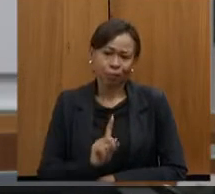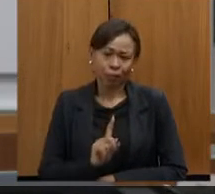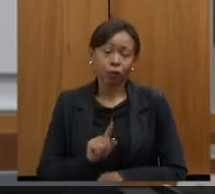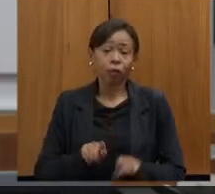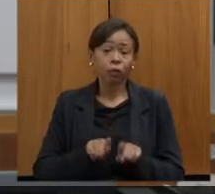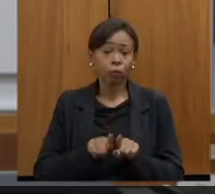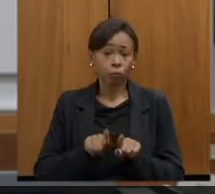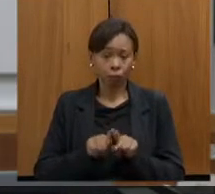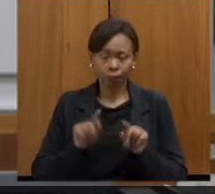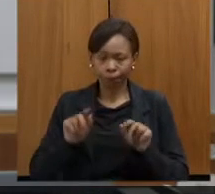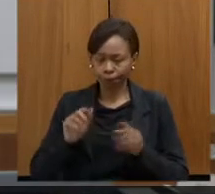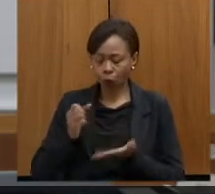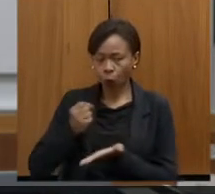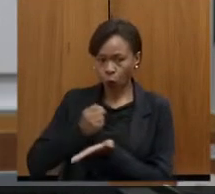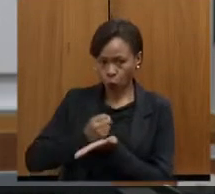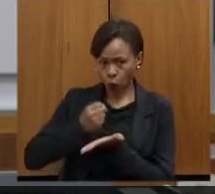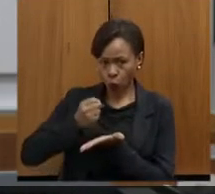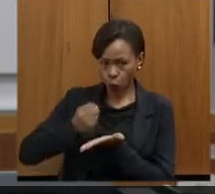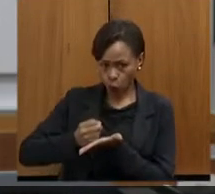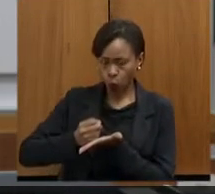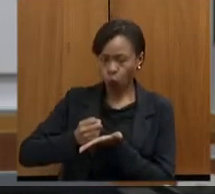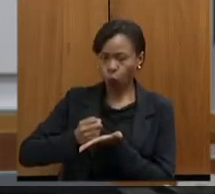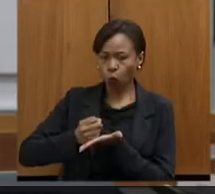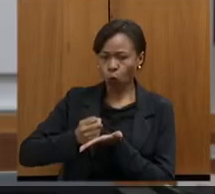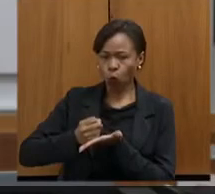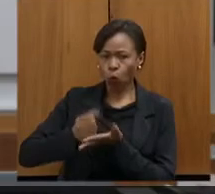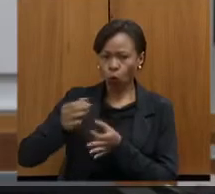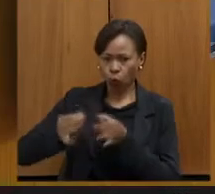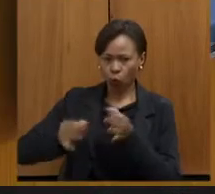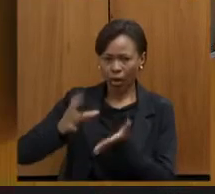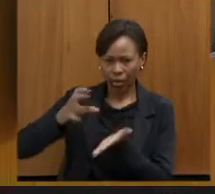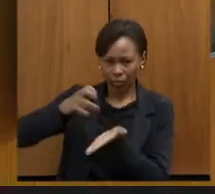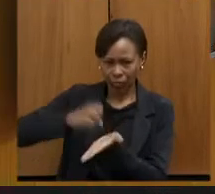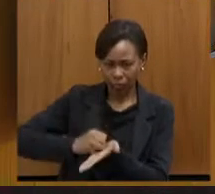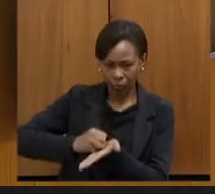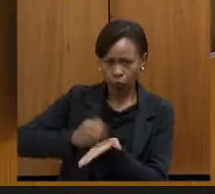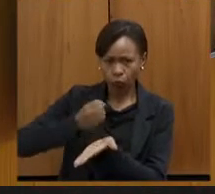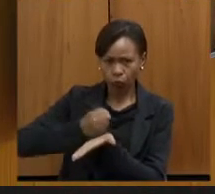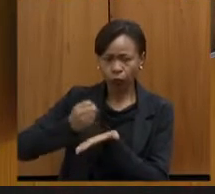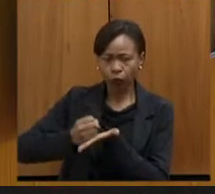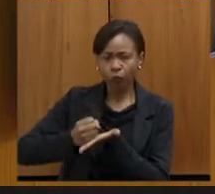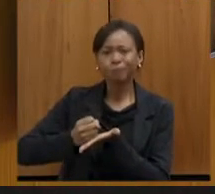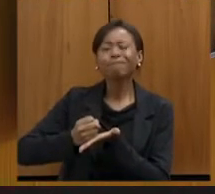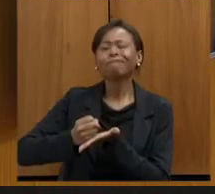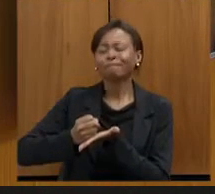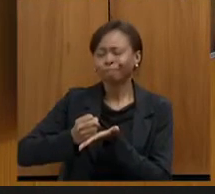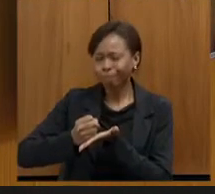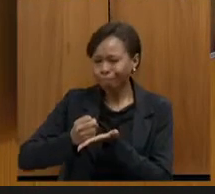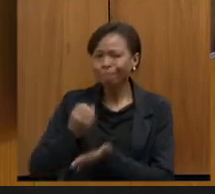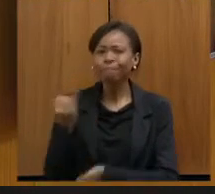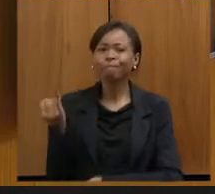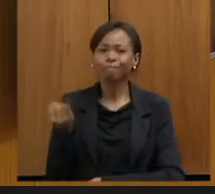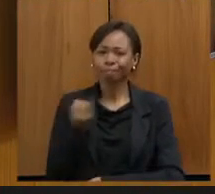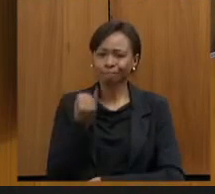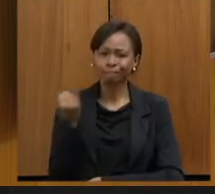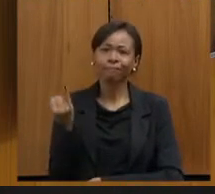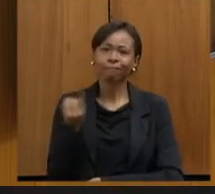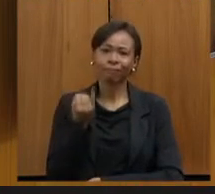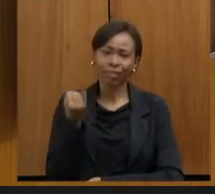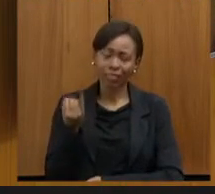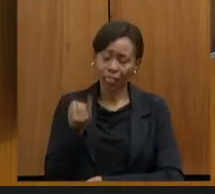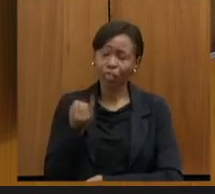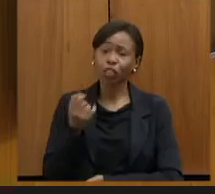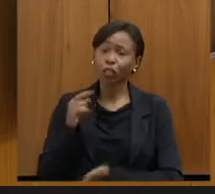cartorária, que realmente é uma pauta muito importante na